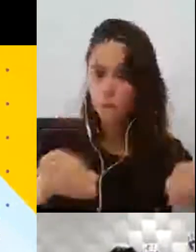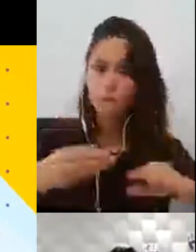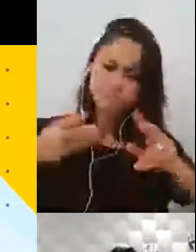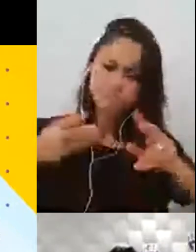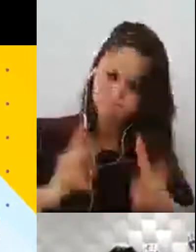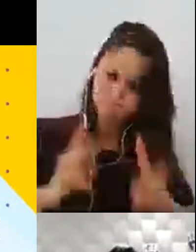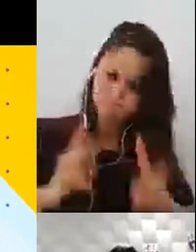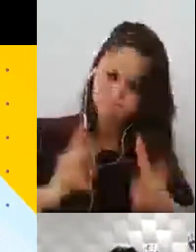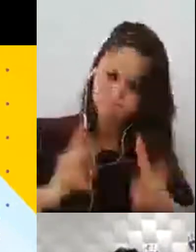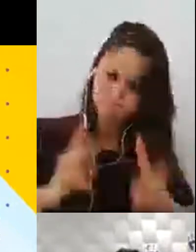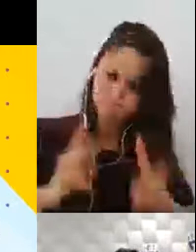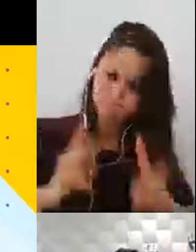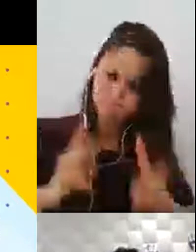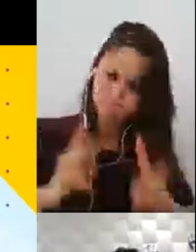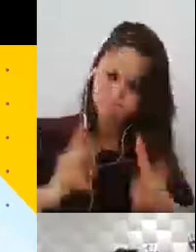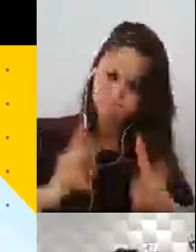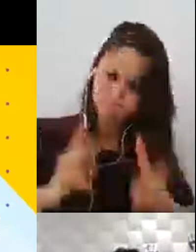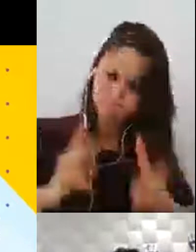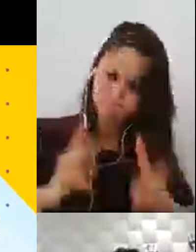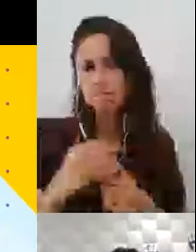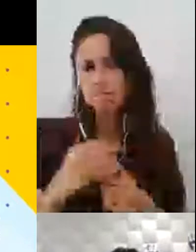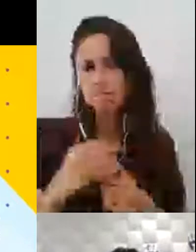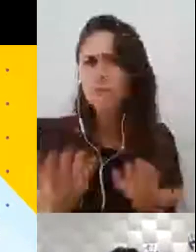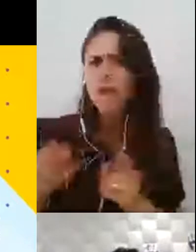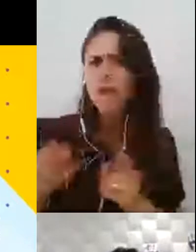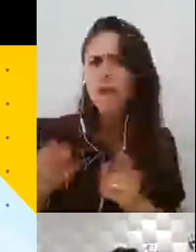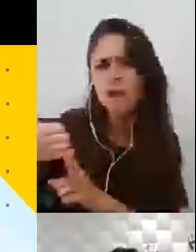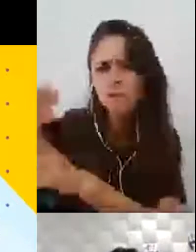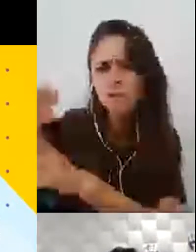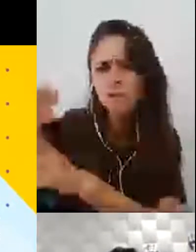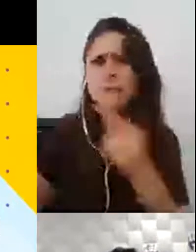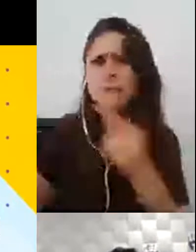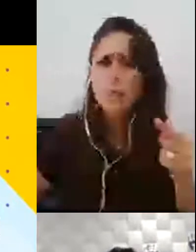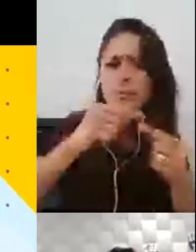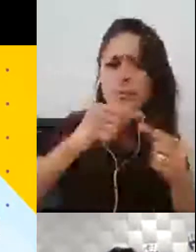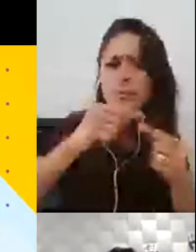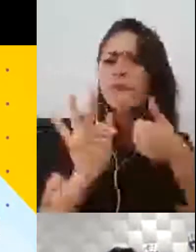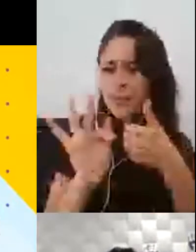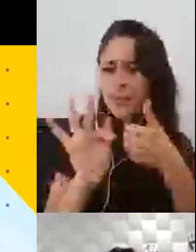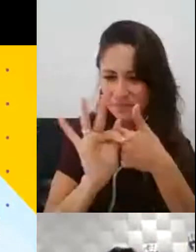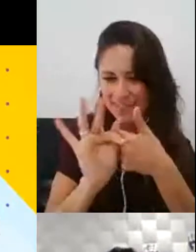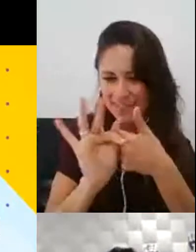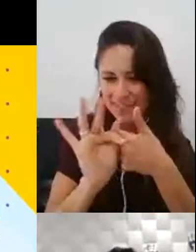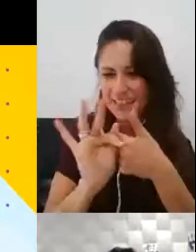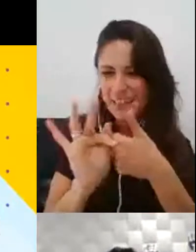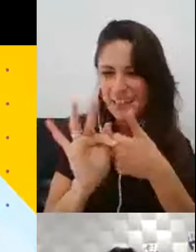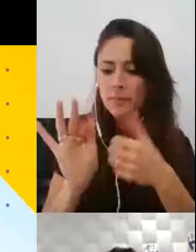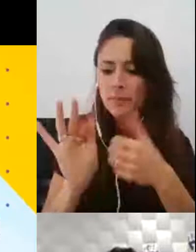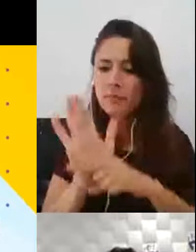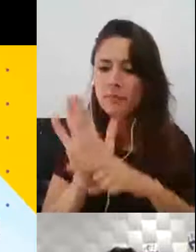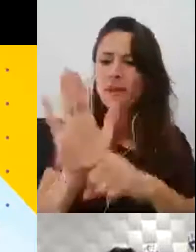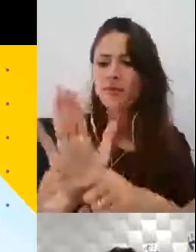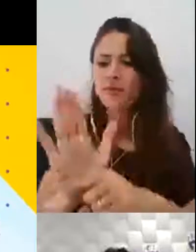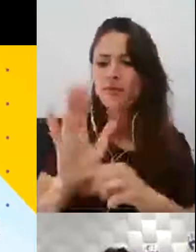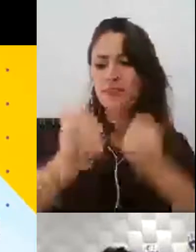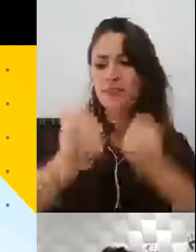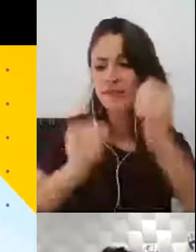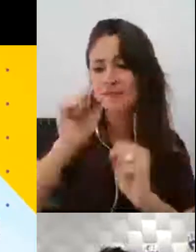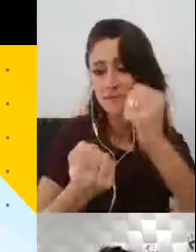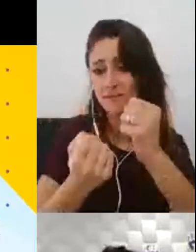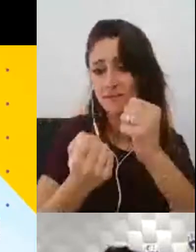em primeiro ponto, que a tecnologia é uma ferramenta que auxilia o desenvolvimento da manufatura produtiva.